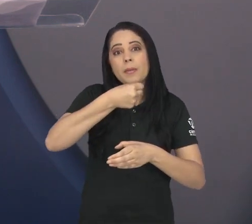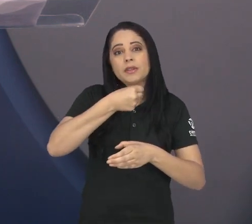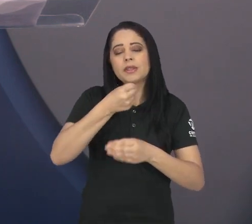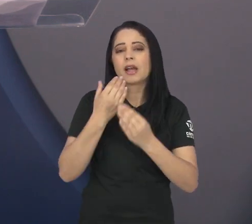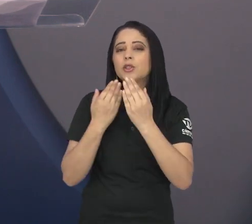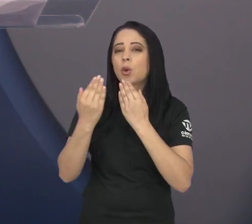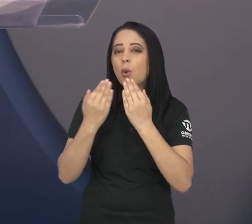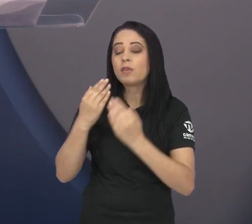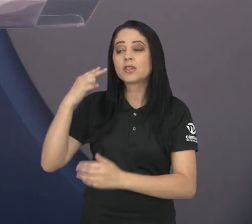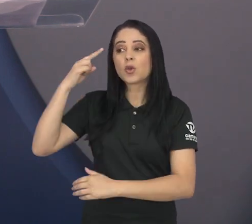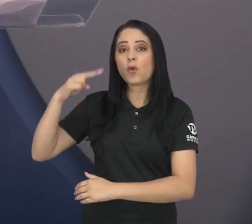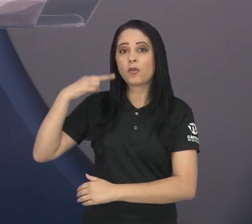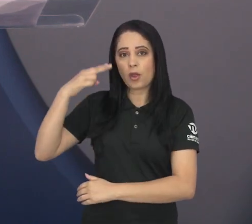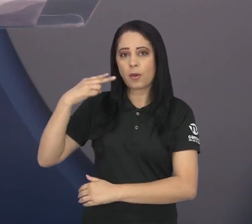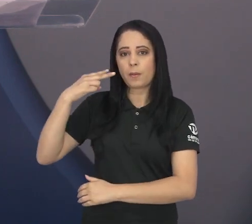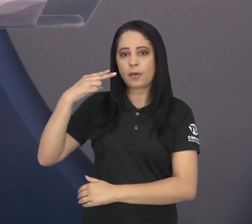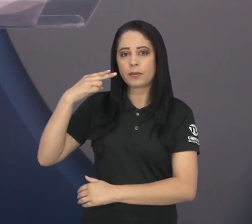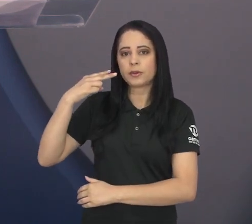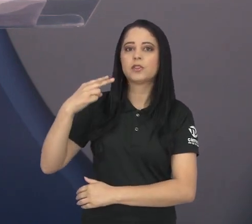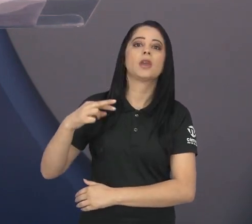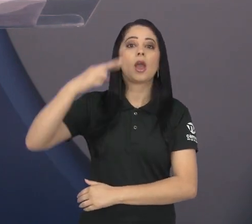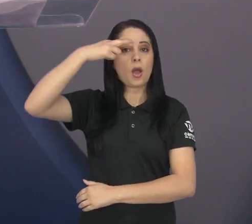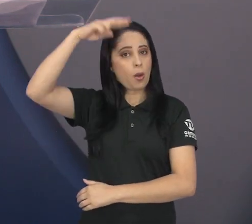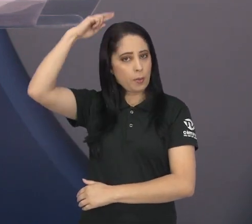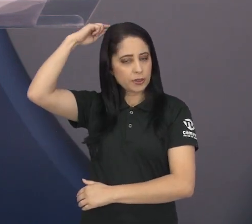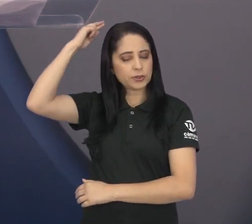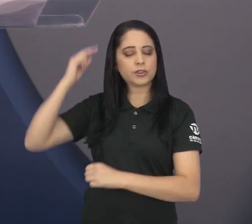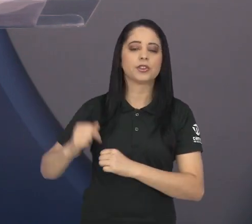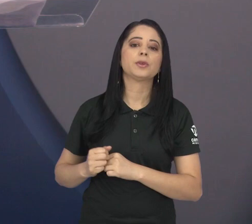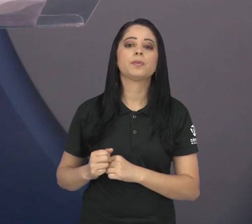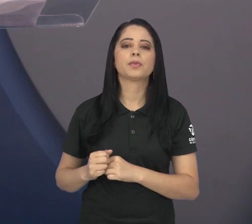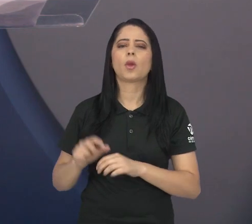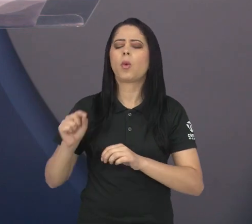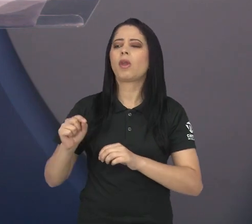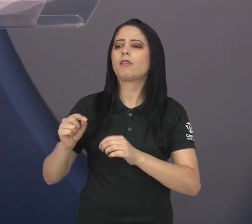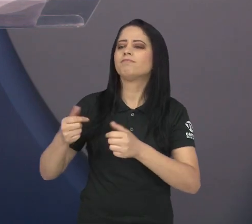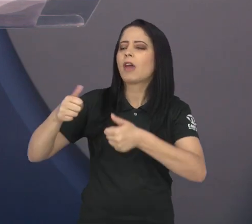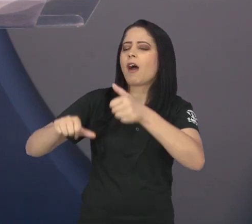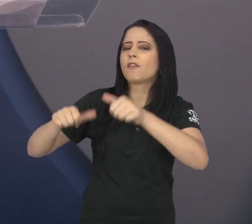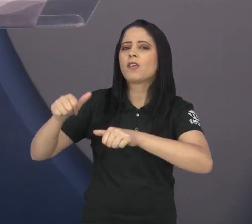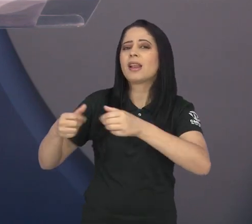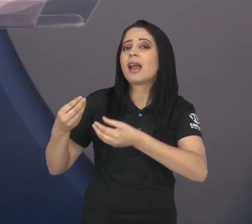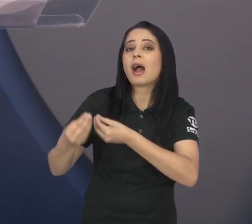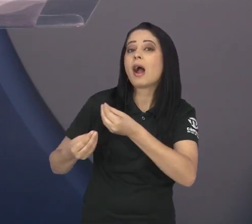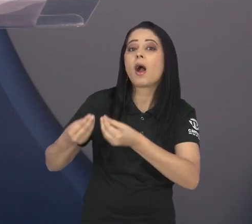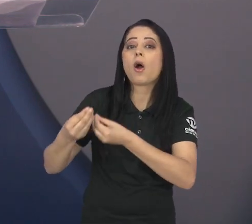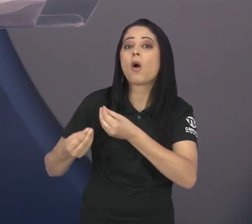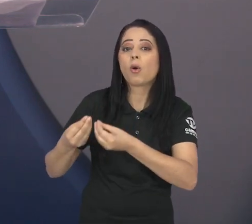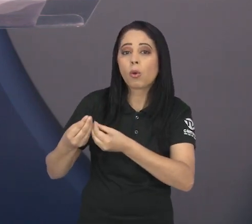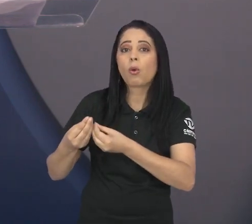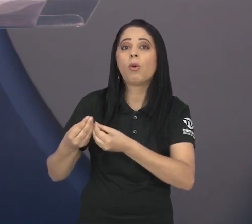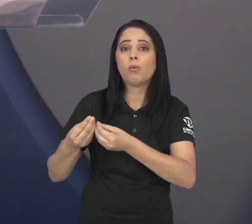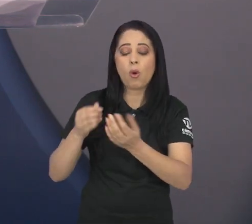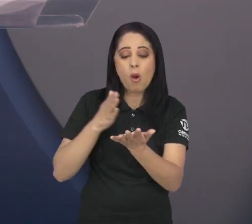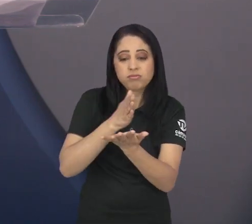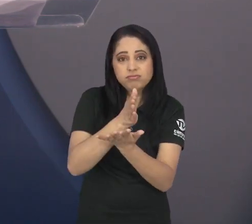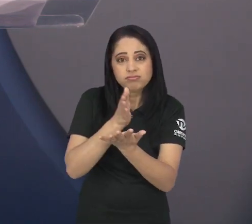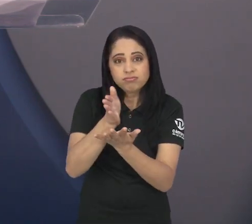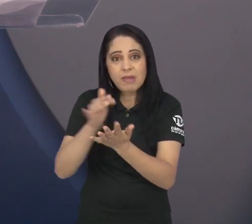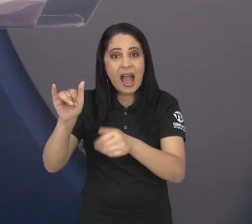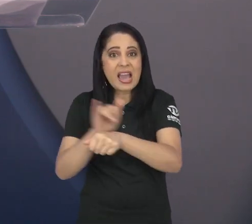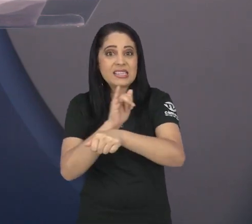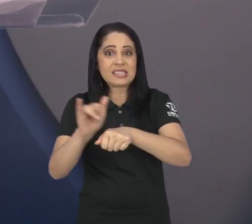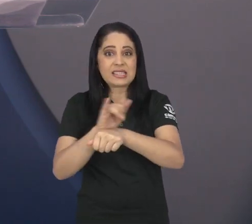de reportagem então conversou com Vereador e presidente da Câmara cobert quando a padaria para analisar desta forma Quais as